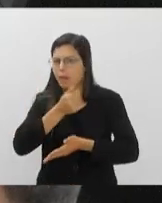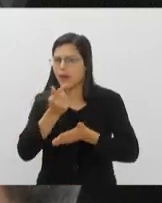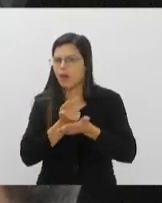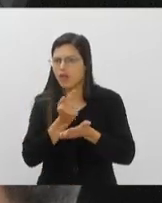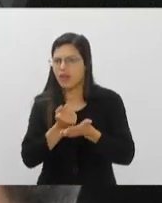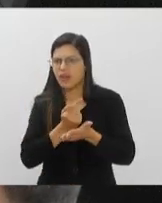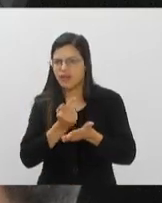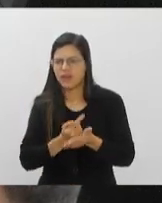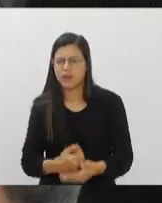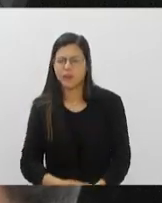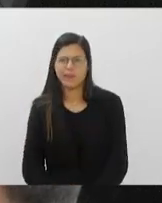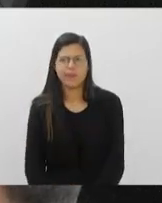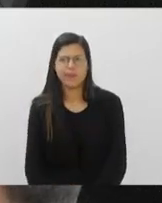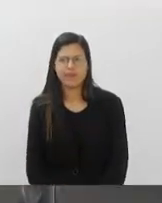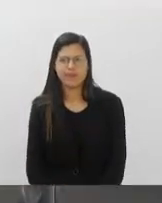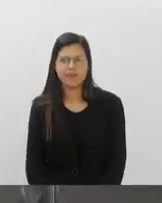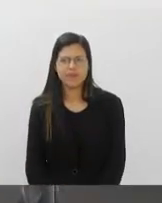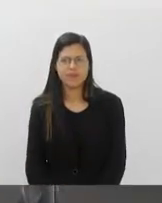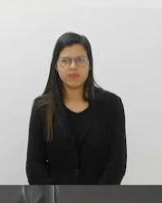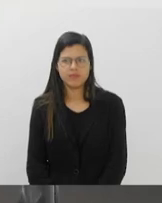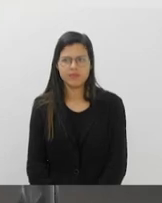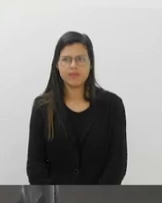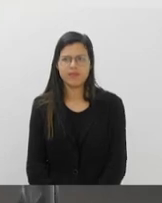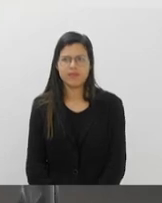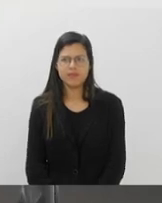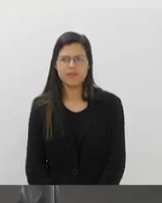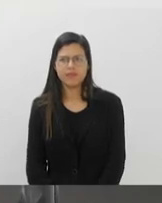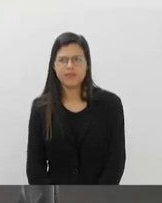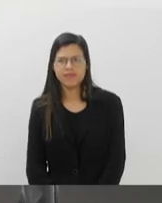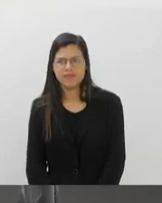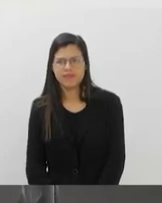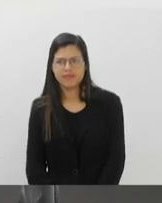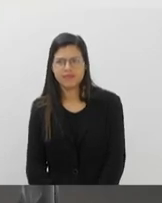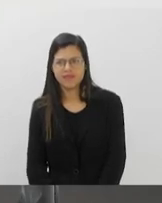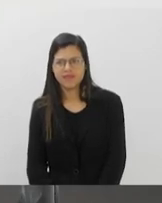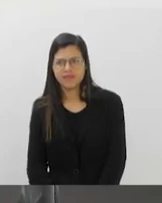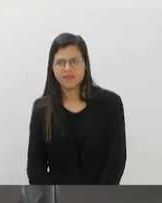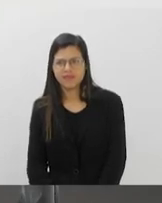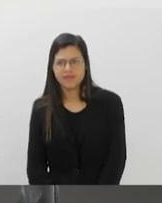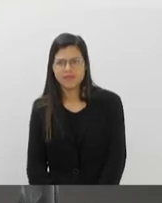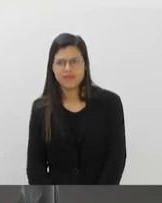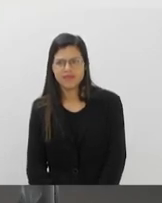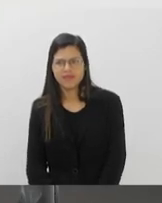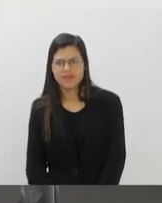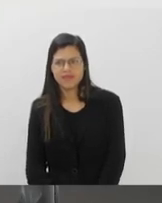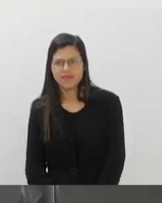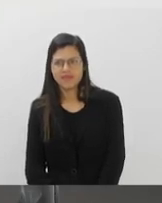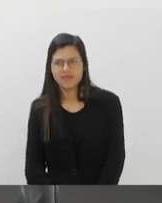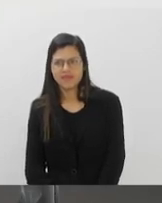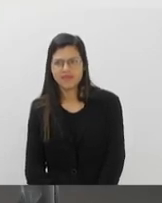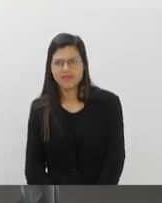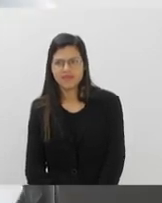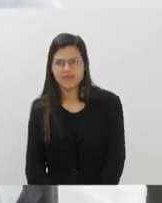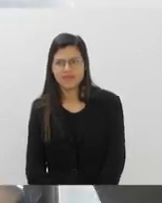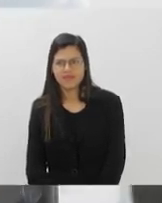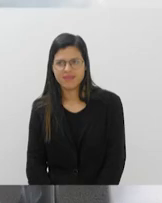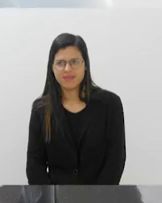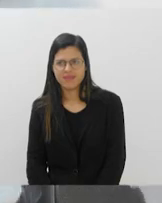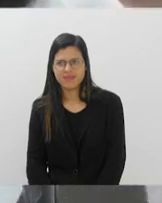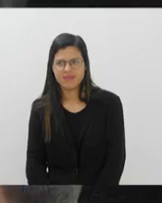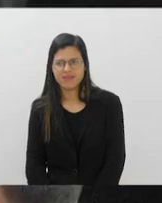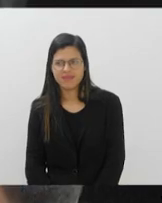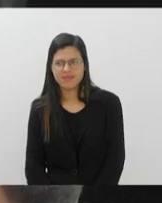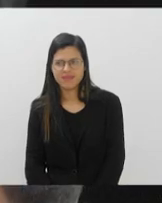Laura Parabéns meu amor ess muito obrigada viu ah faz faz uma dedicatória